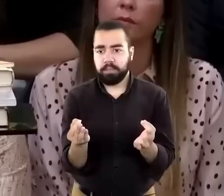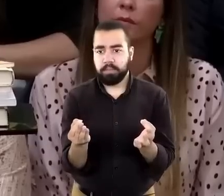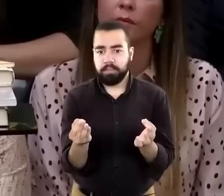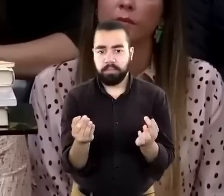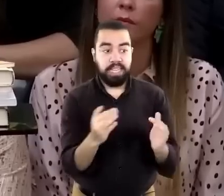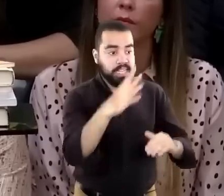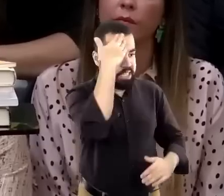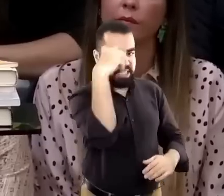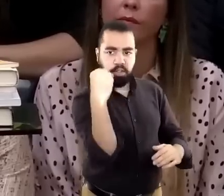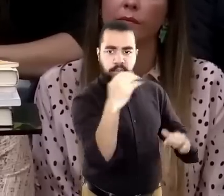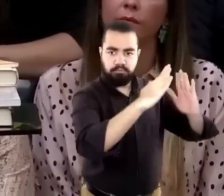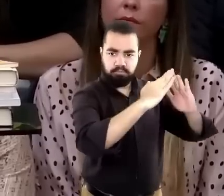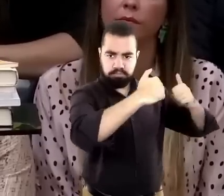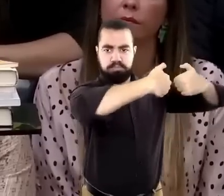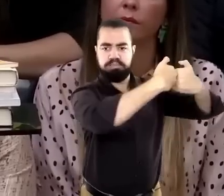templo de Salomão.